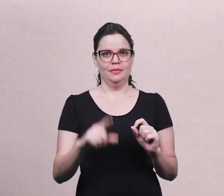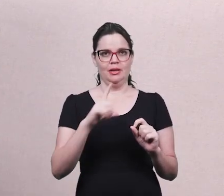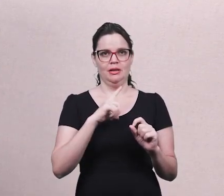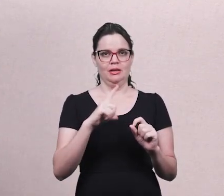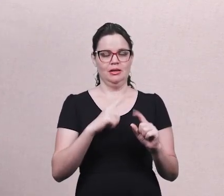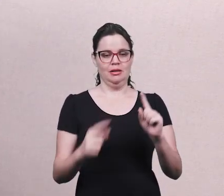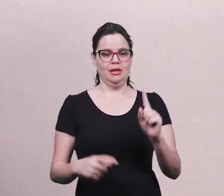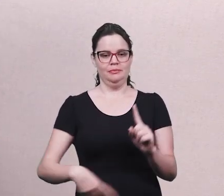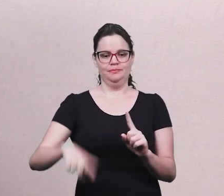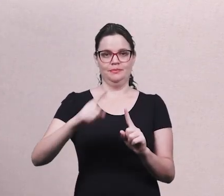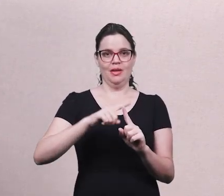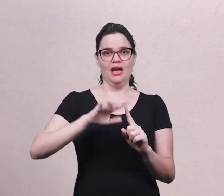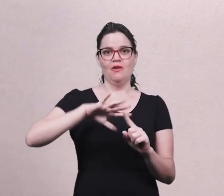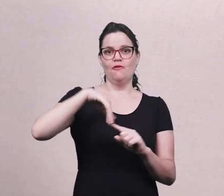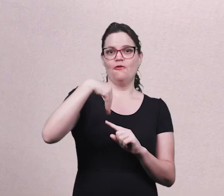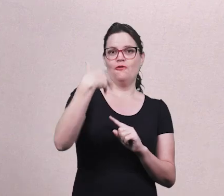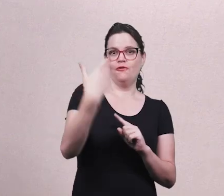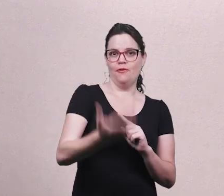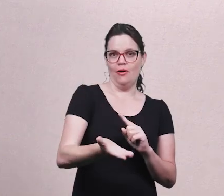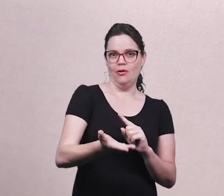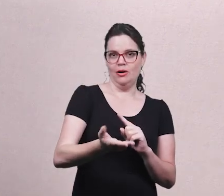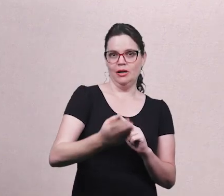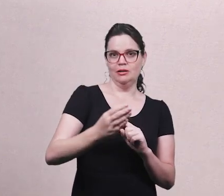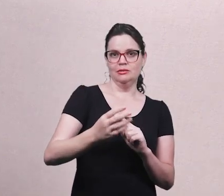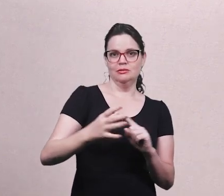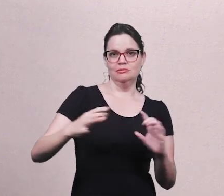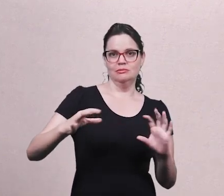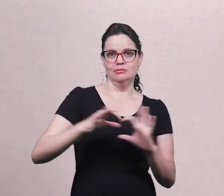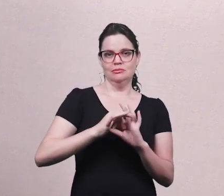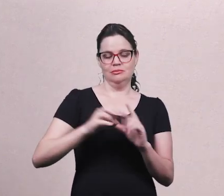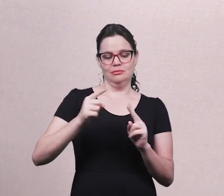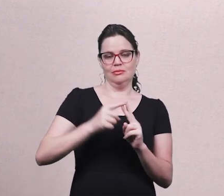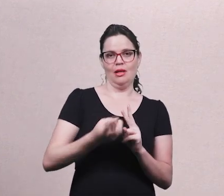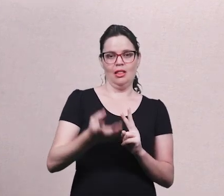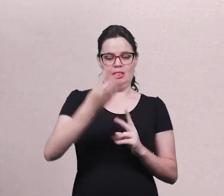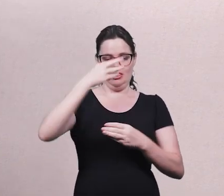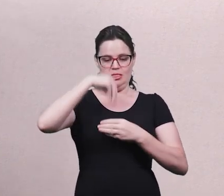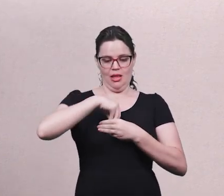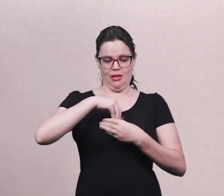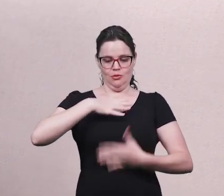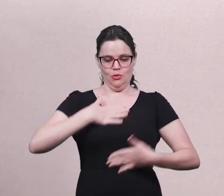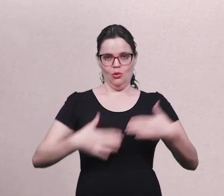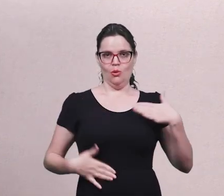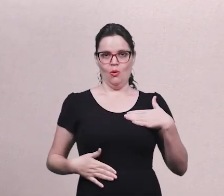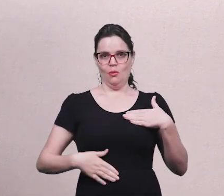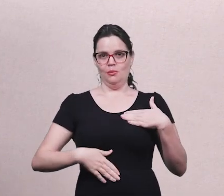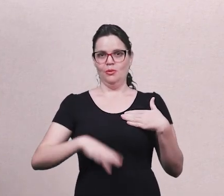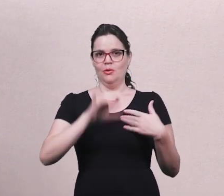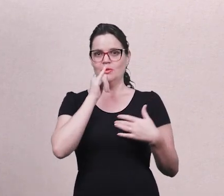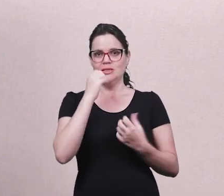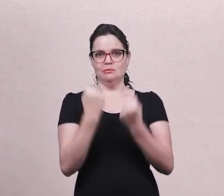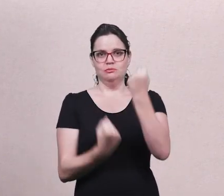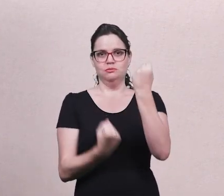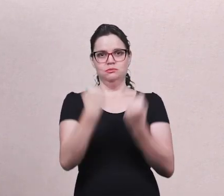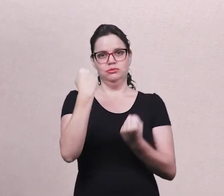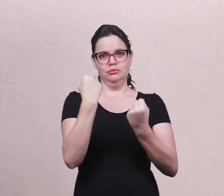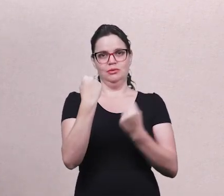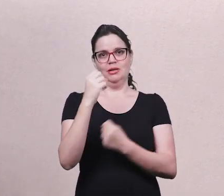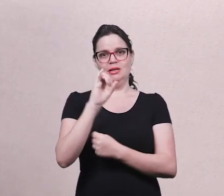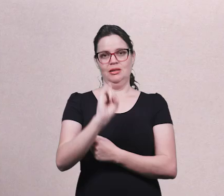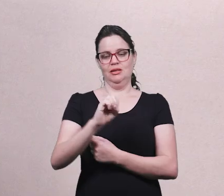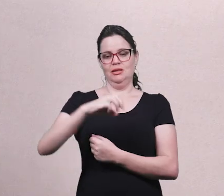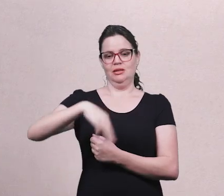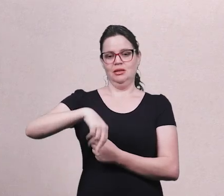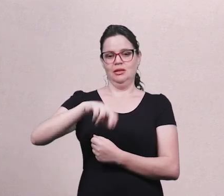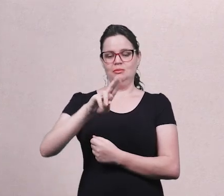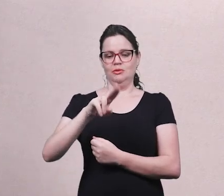do extrínseco com intrínseco, que está relacionado à imunidade da pessoa. Então, a pessoa já tem uma